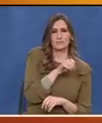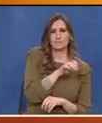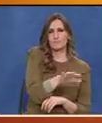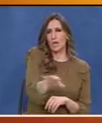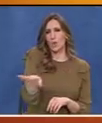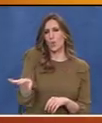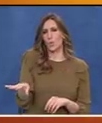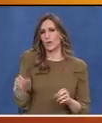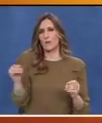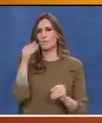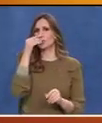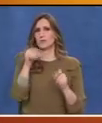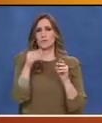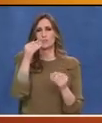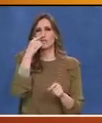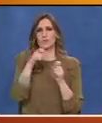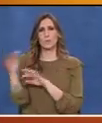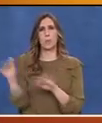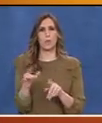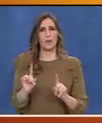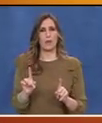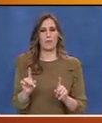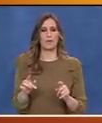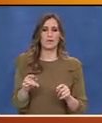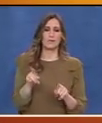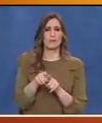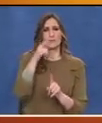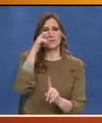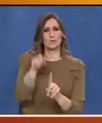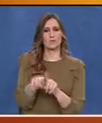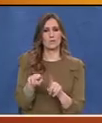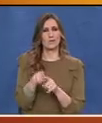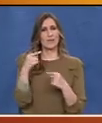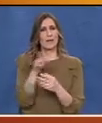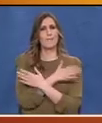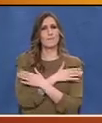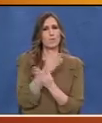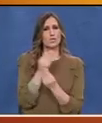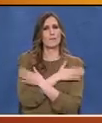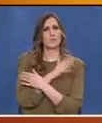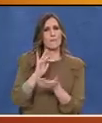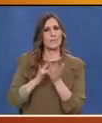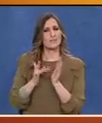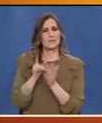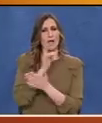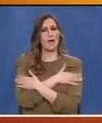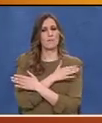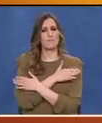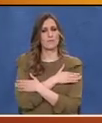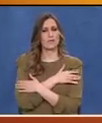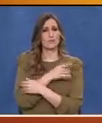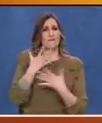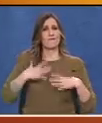oprah o novo muitas pessoas e obviamente curso como rita pereira e já tem muitos brasileiros rio parece que os amigos estão a